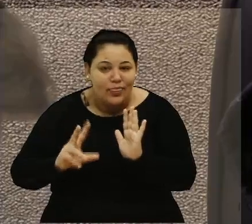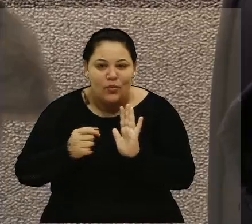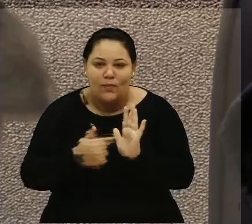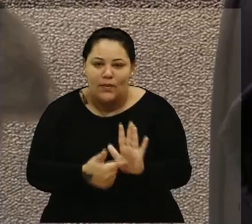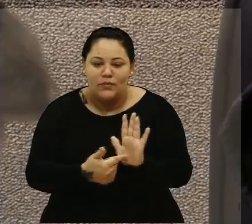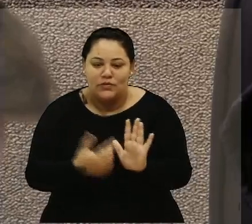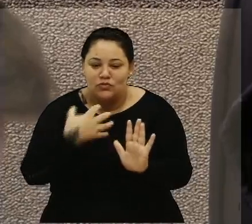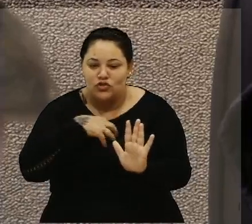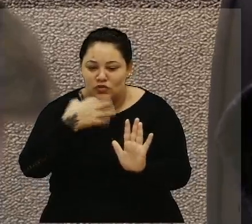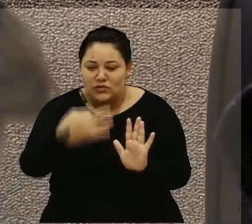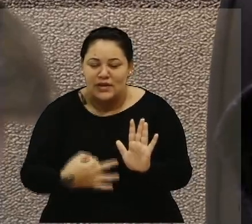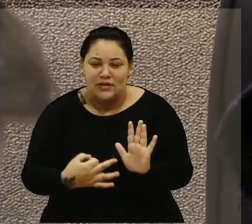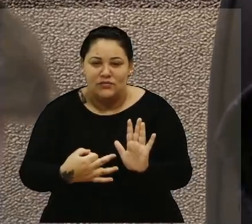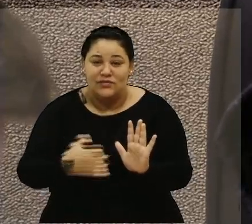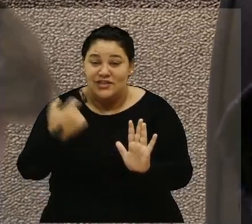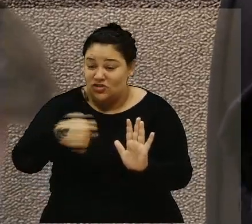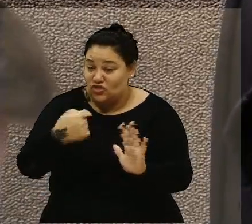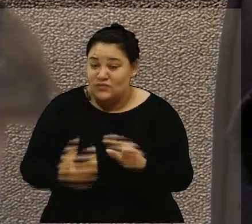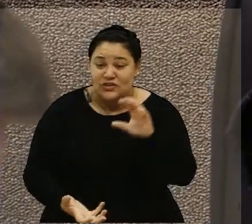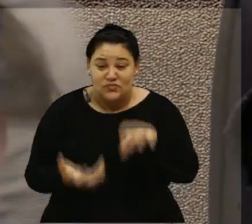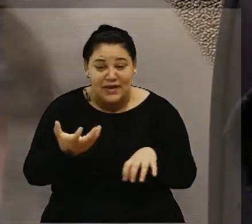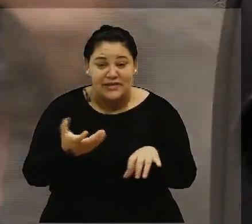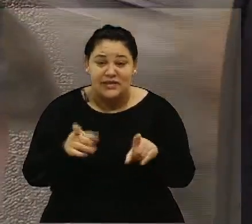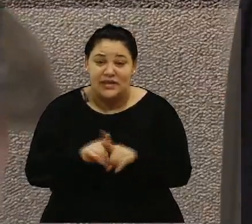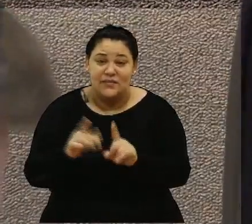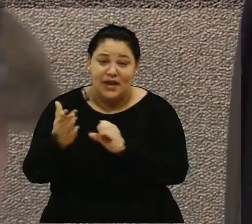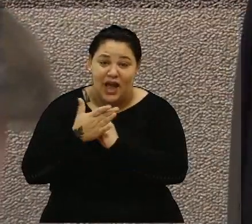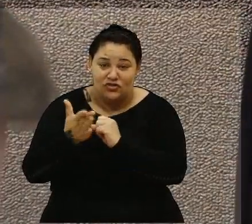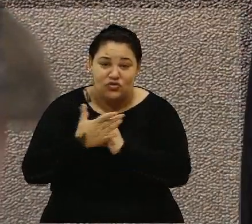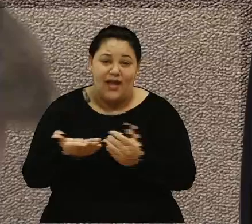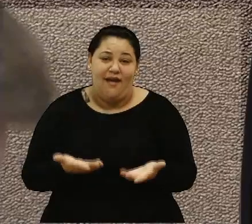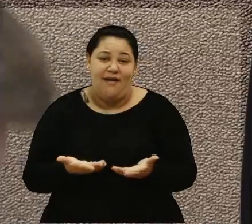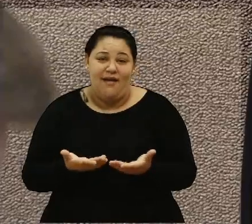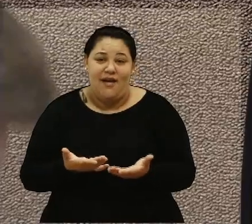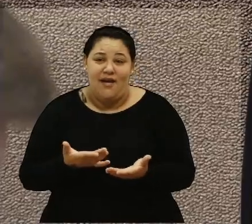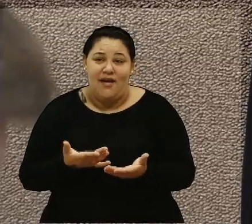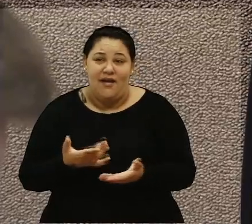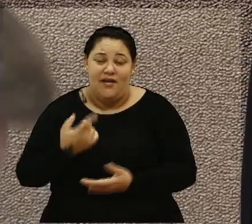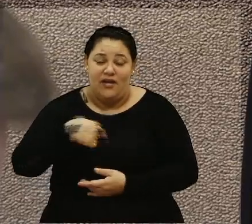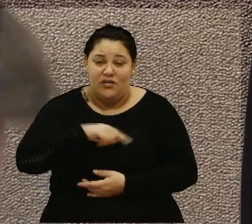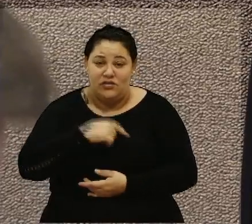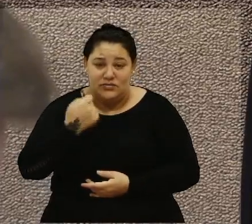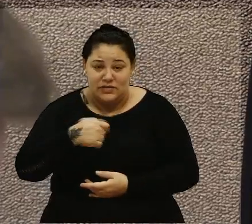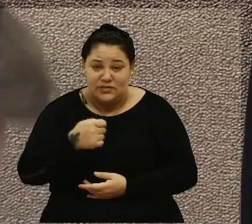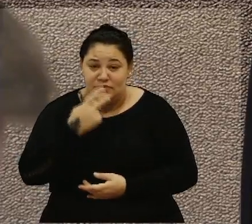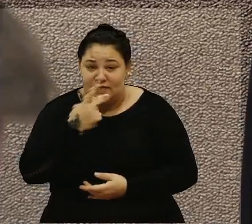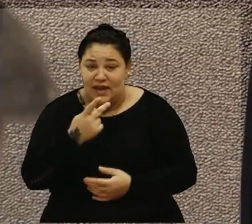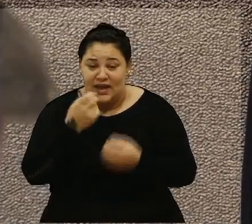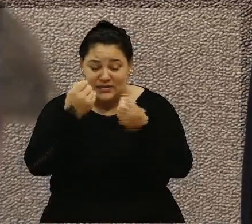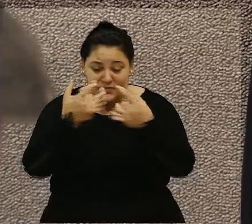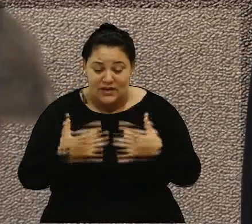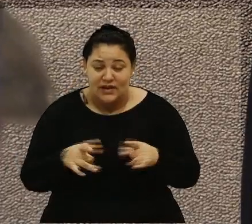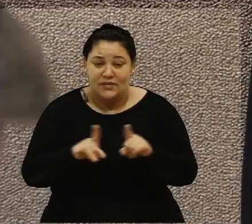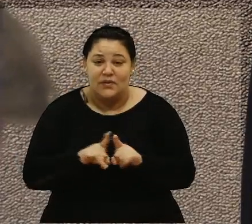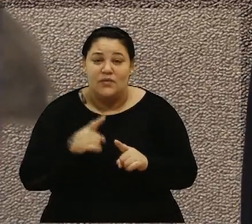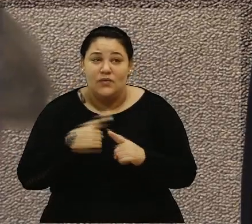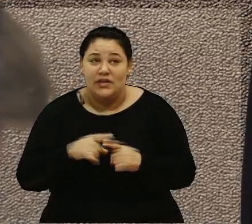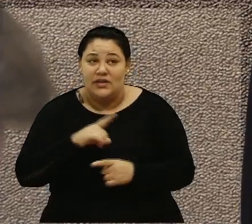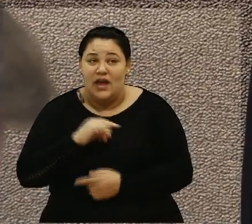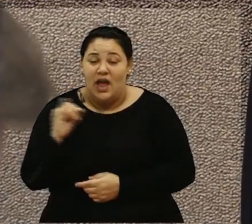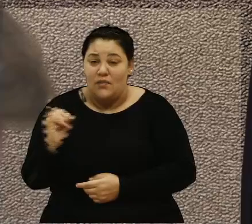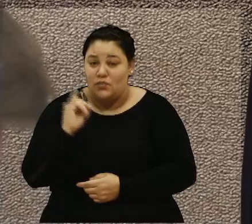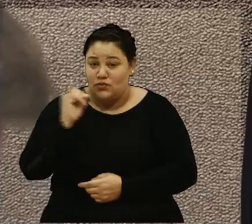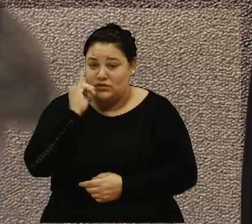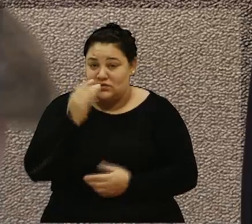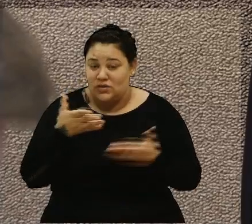vamos precisar de Brasília. E a gente tem que trazer isso à luz, vereador, em função da importância que